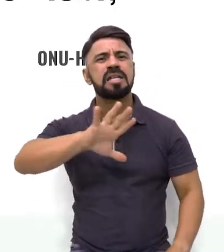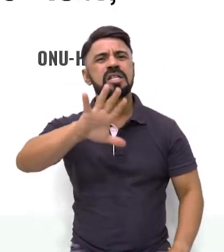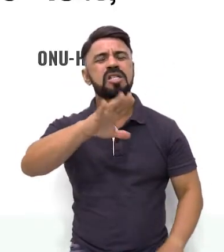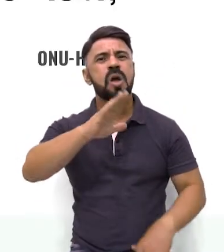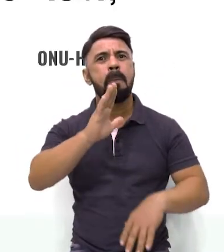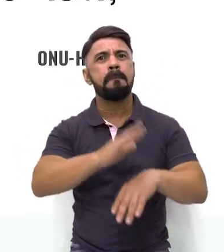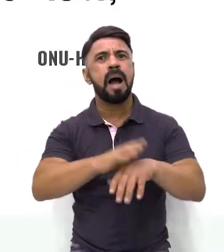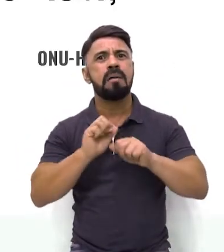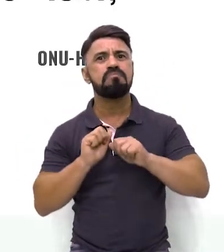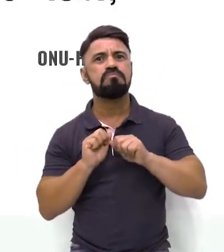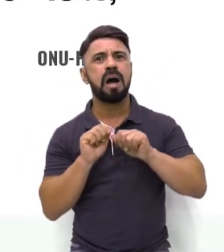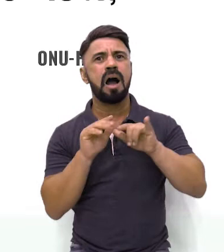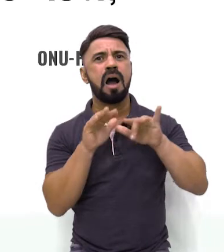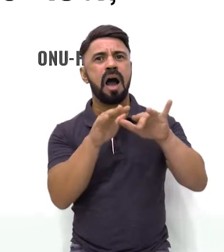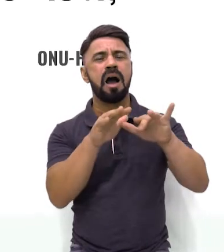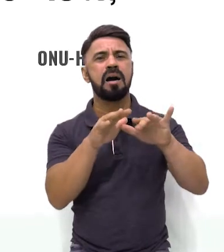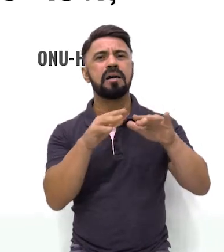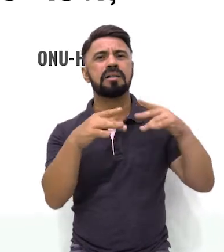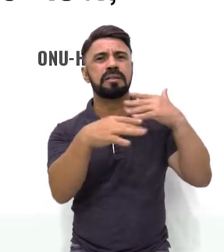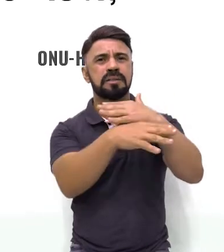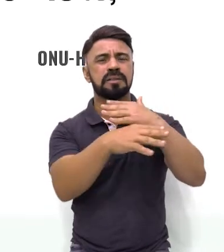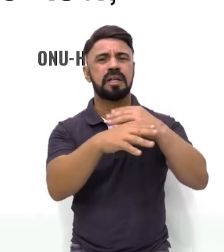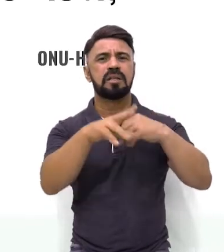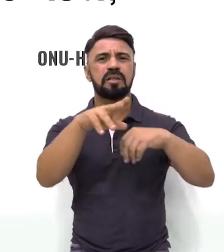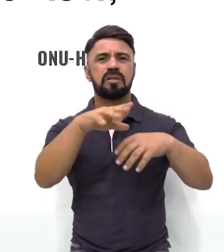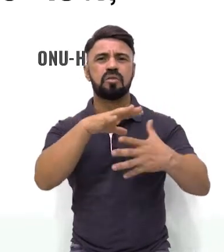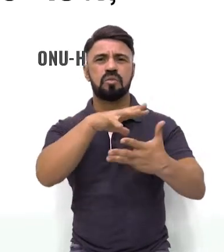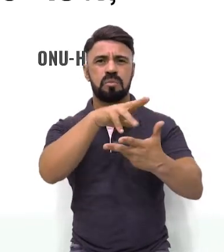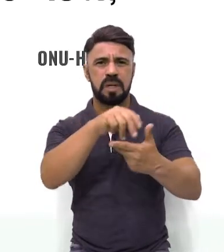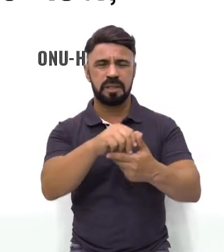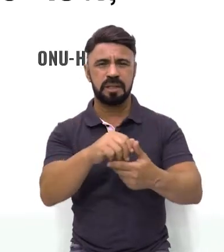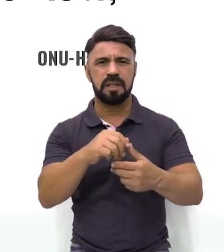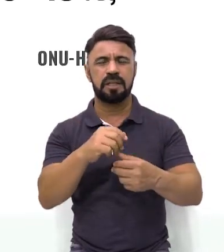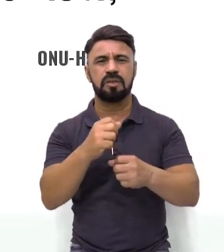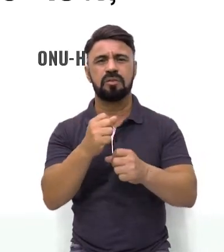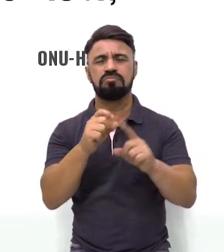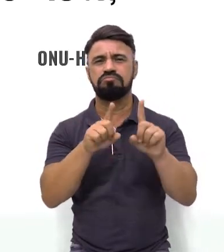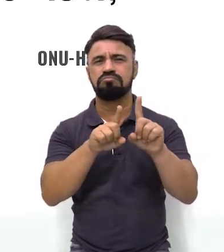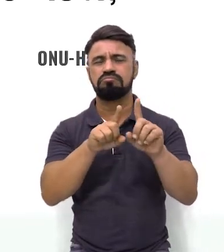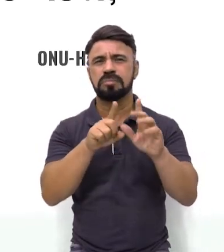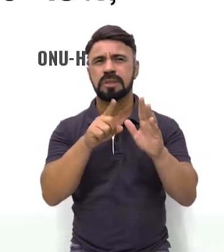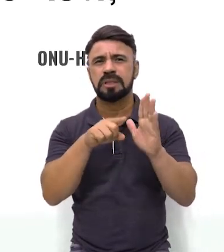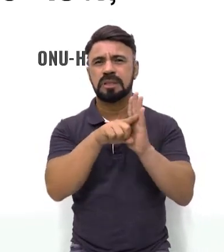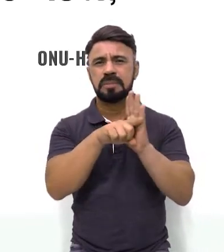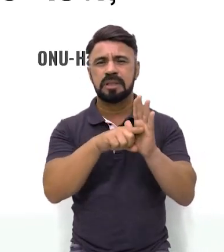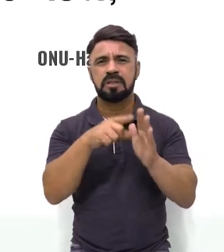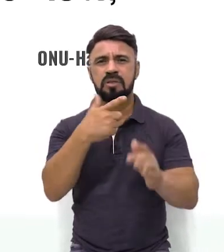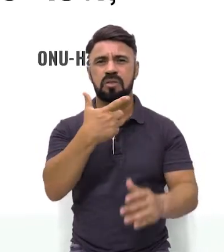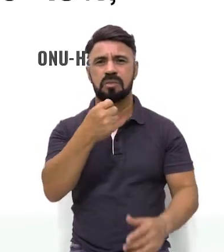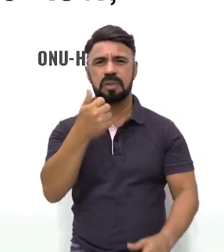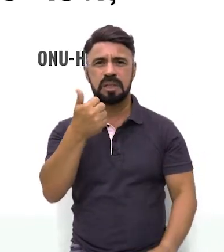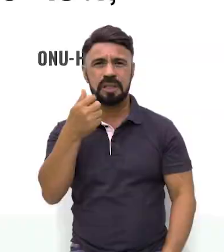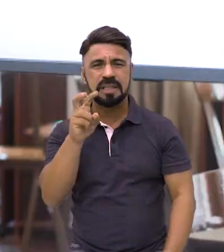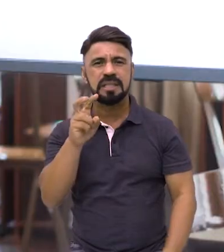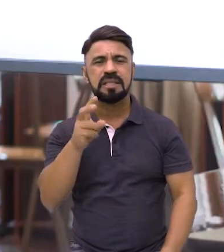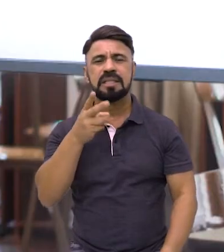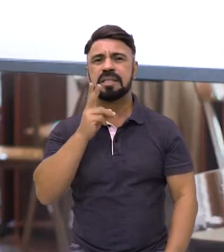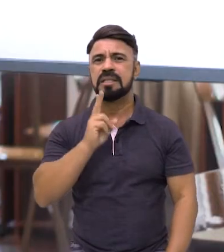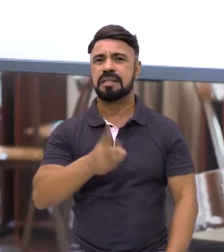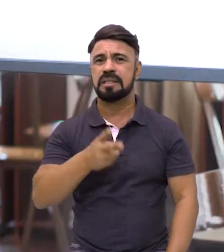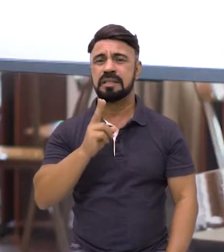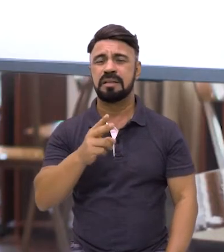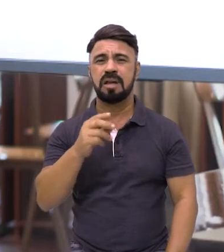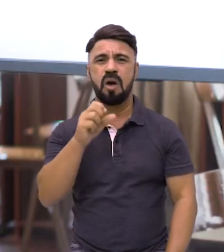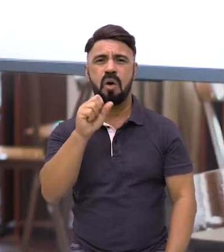mais urbanizada do planeta. Mesmo sendo um dado de 2015, ela ainda permanece. Ou seja, nós